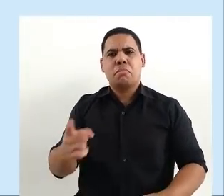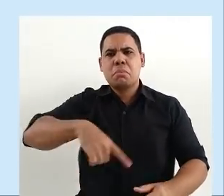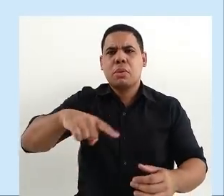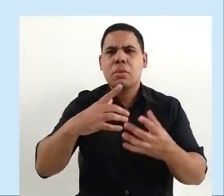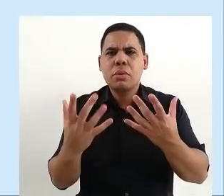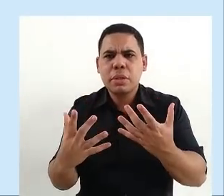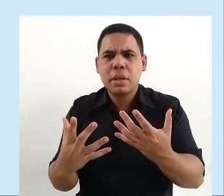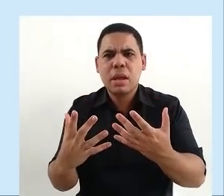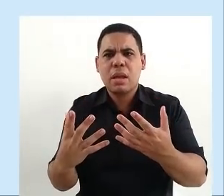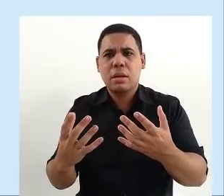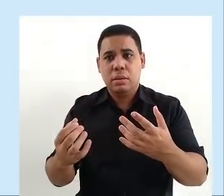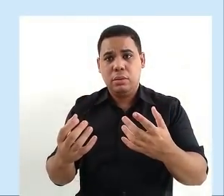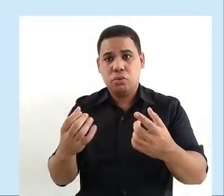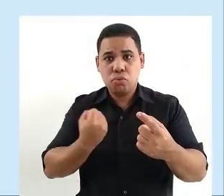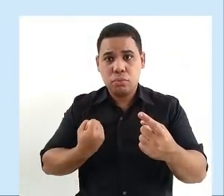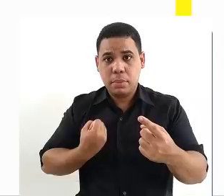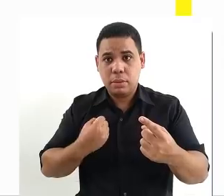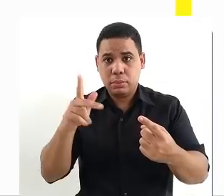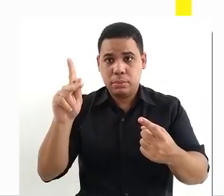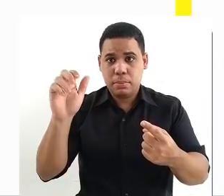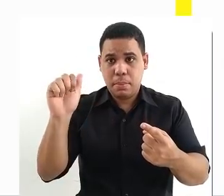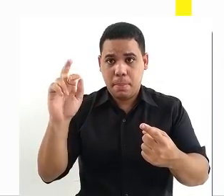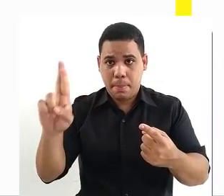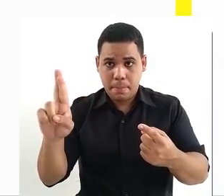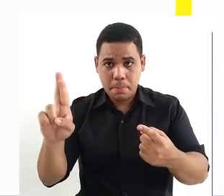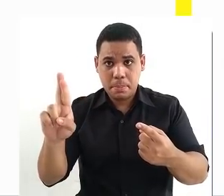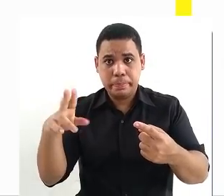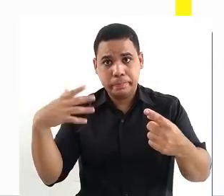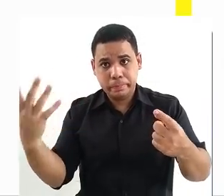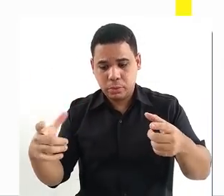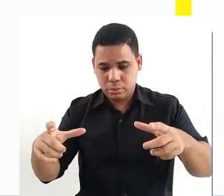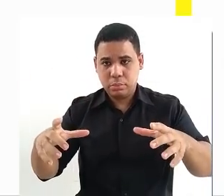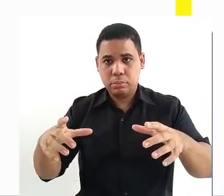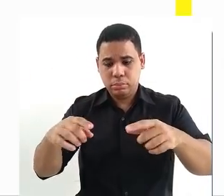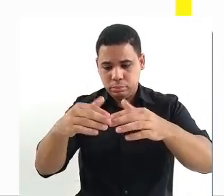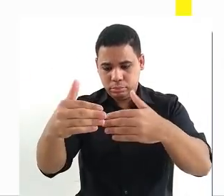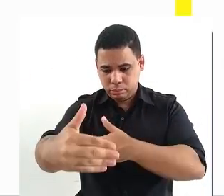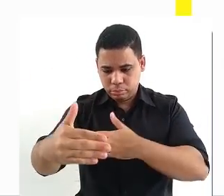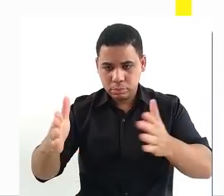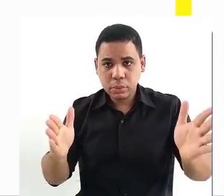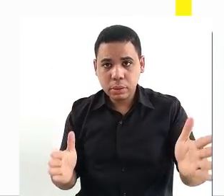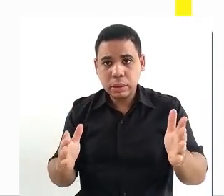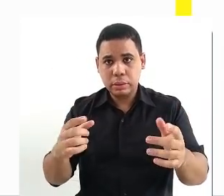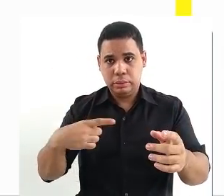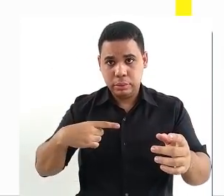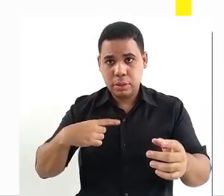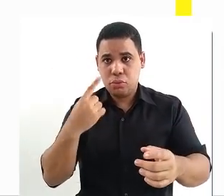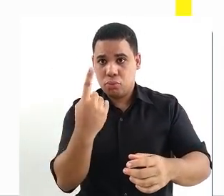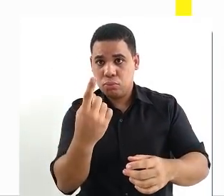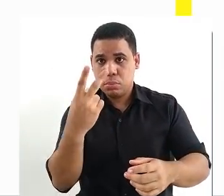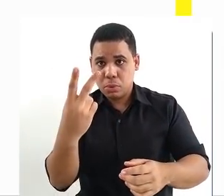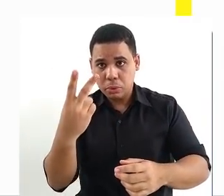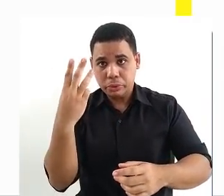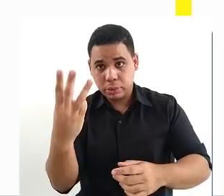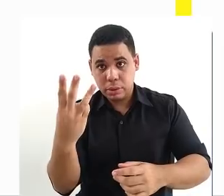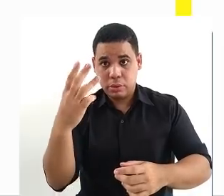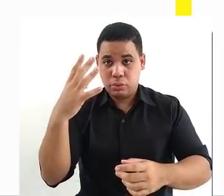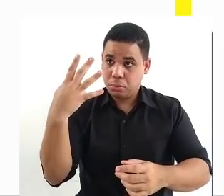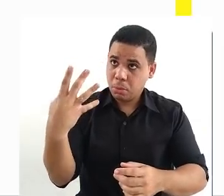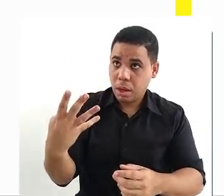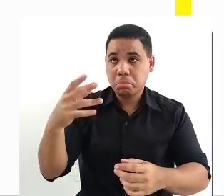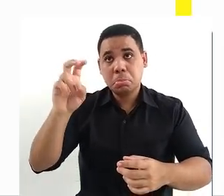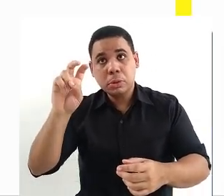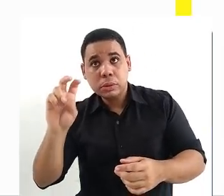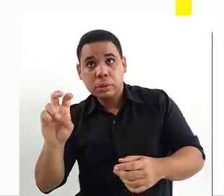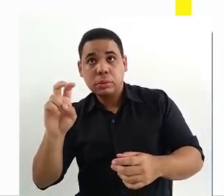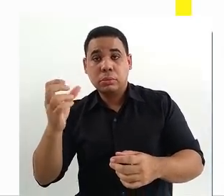Beleza? Então, acompanha aí a resolução. A gente quer que saia um número par. Então, nessa caixa de bolas,